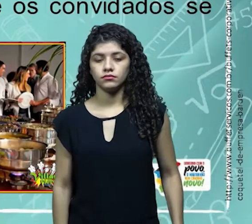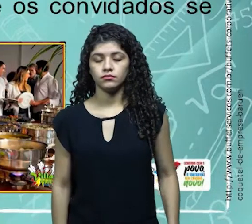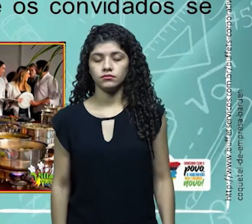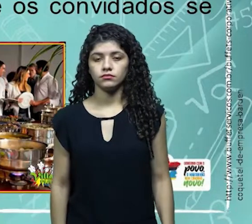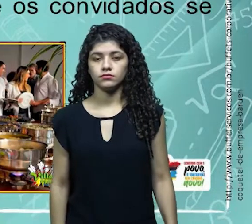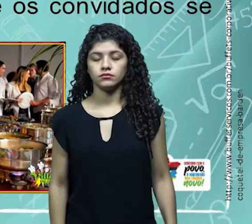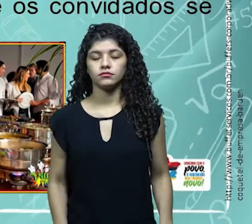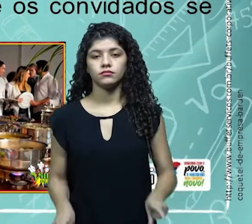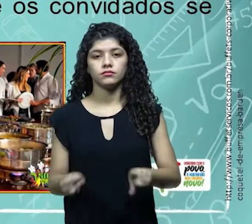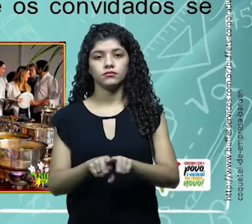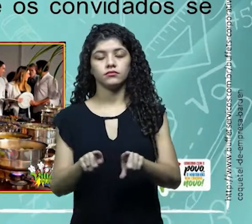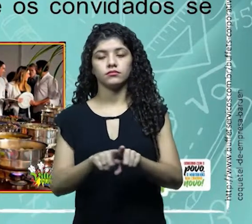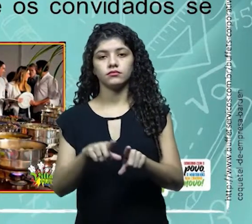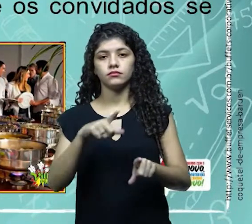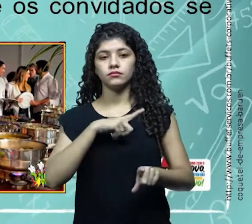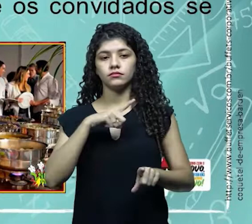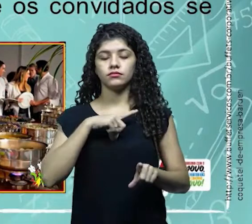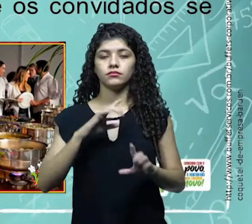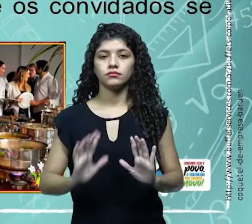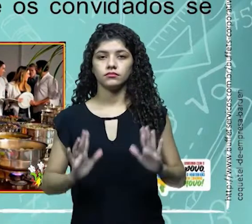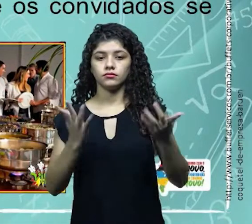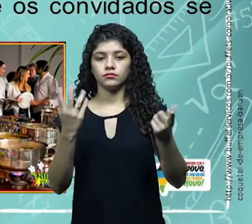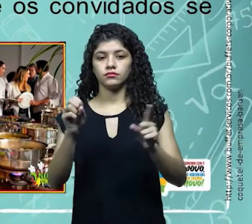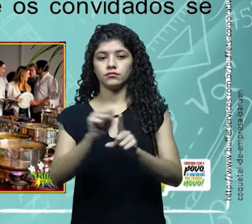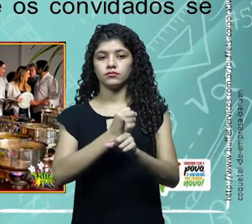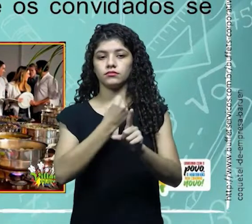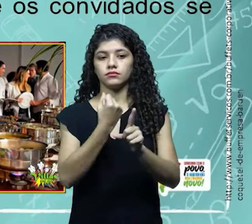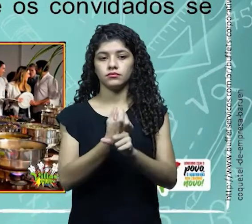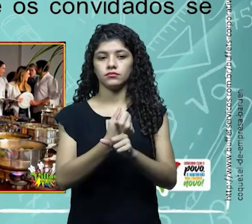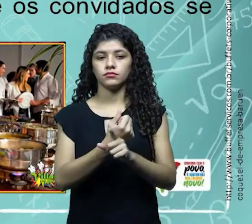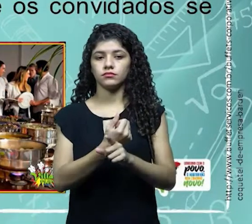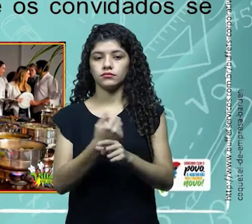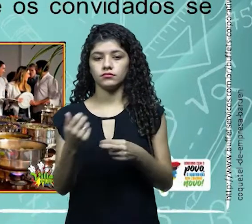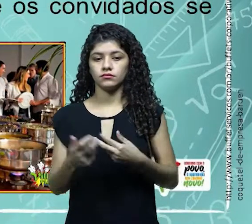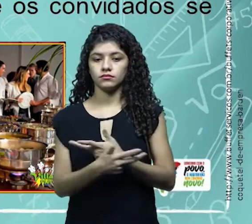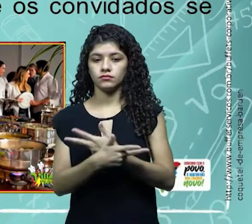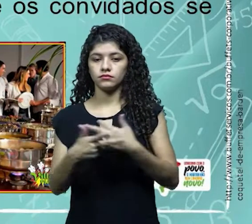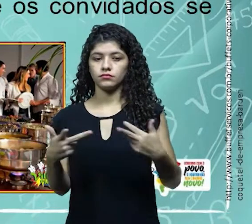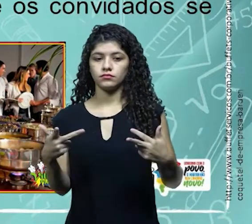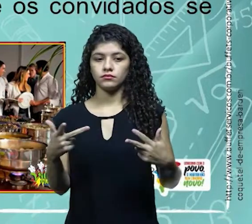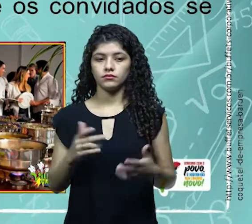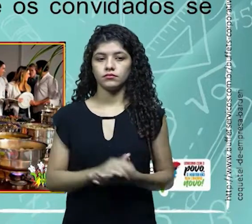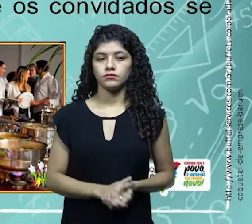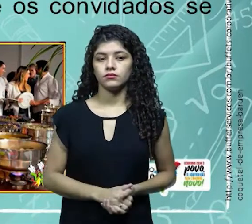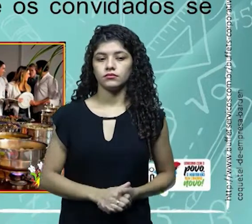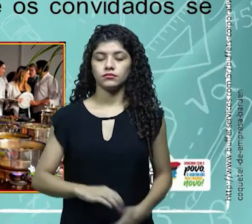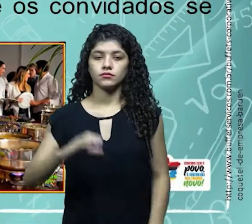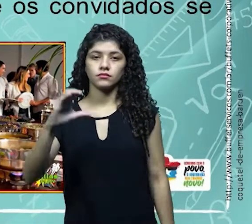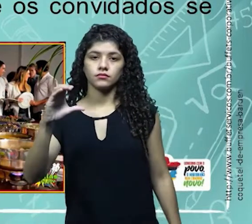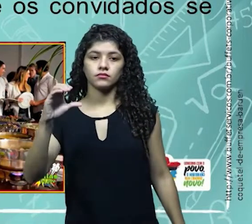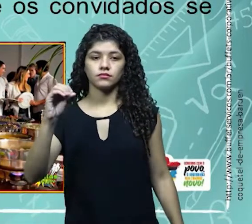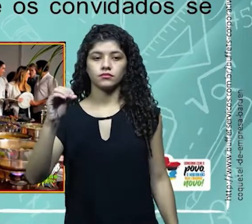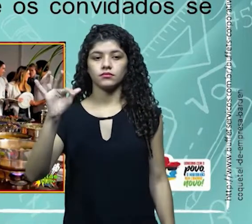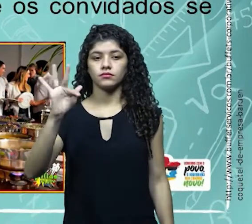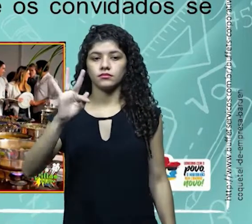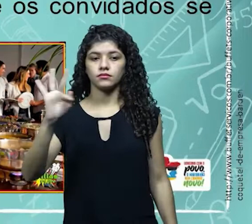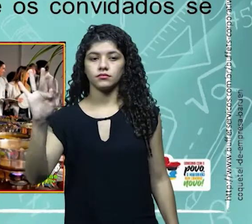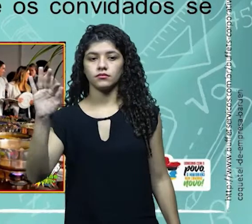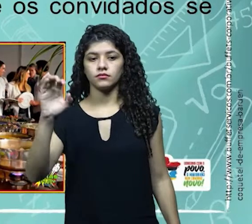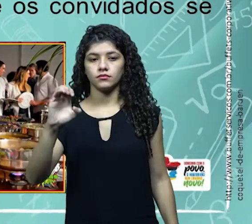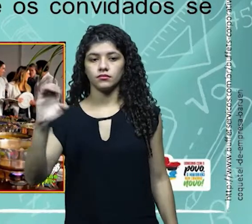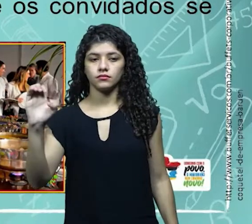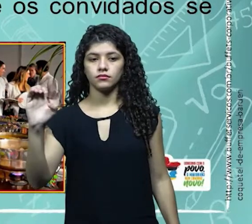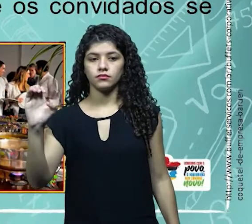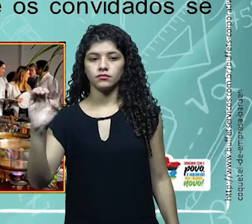e além do evento empresário Empresarial a gente tem um evento social né que é o mais conhecido entre